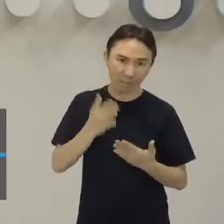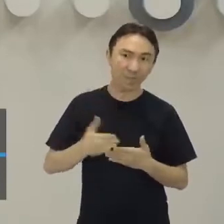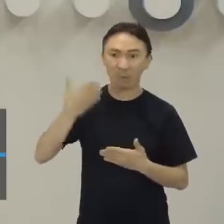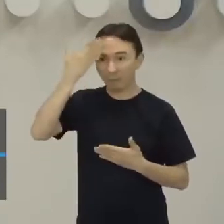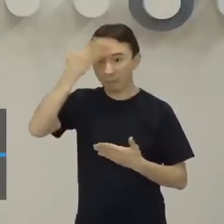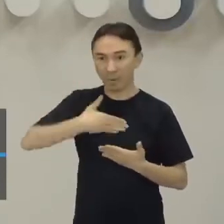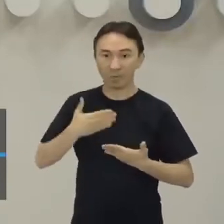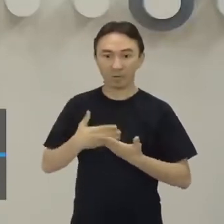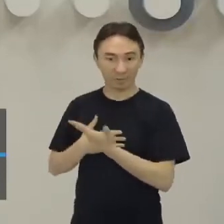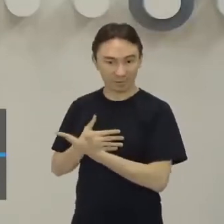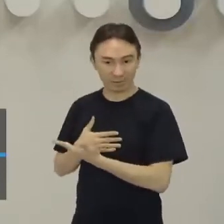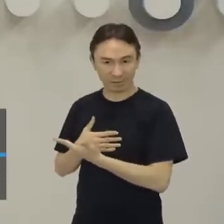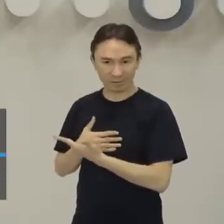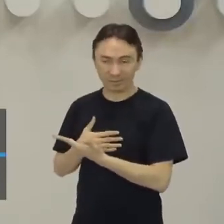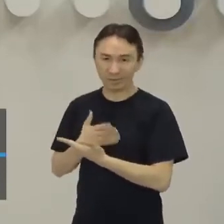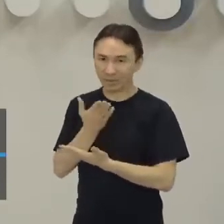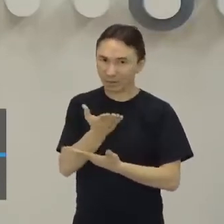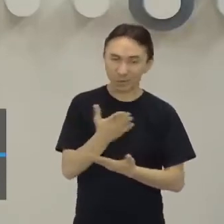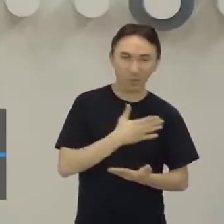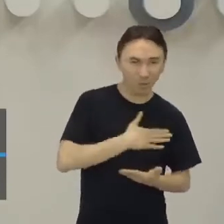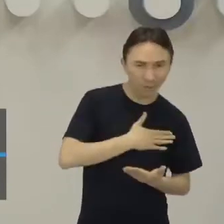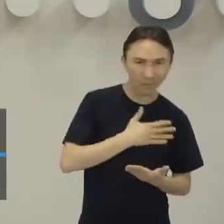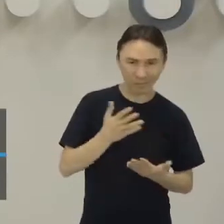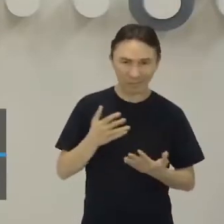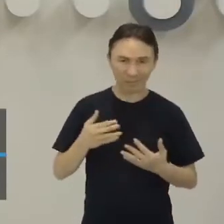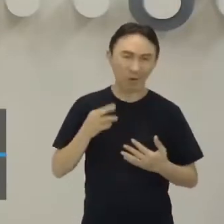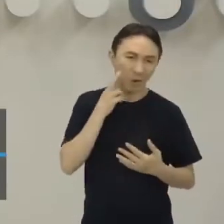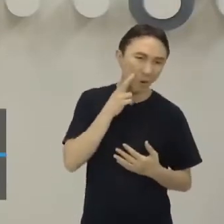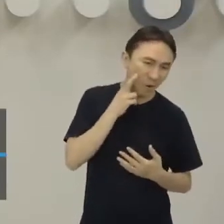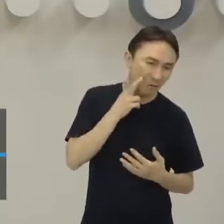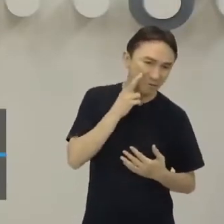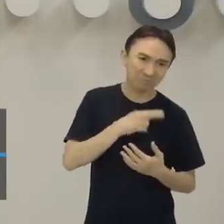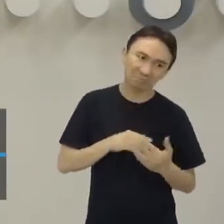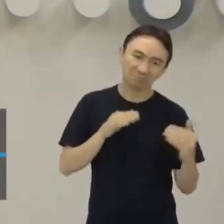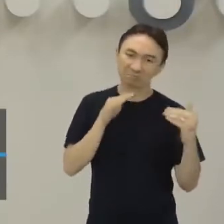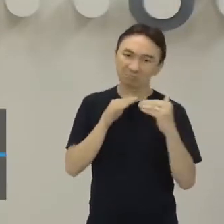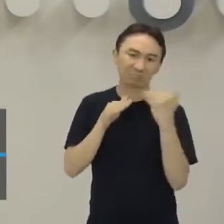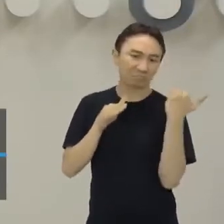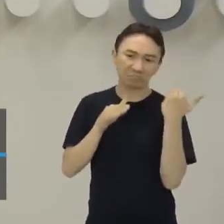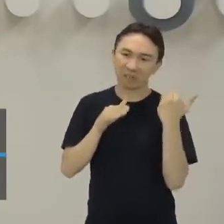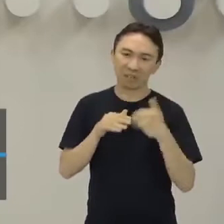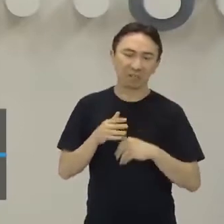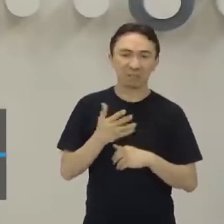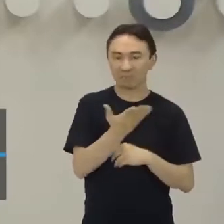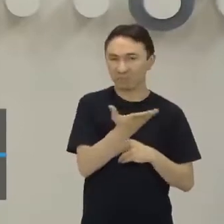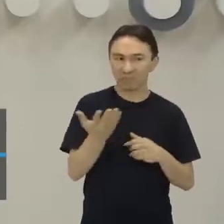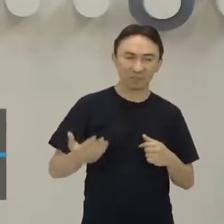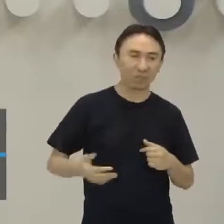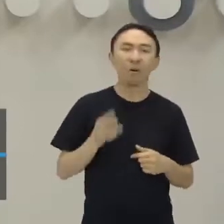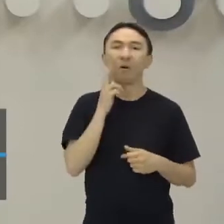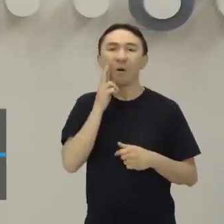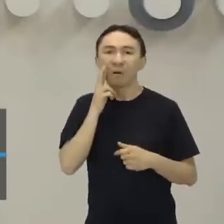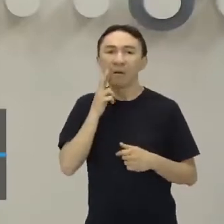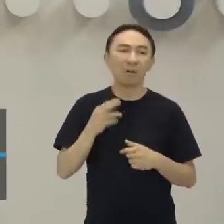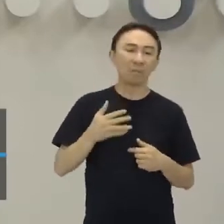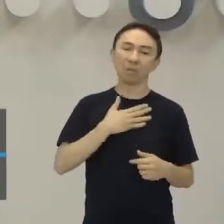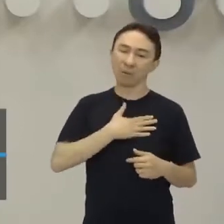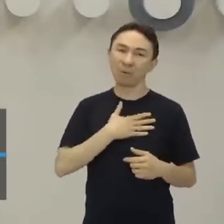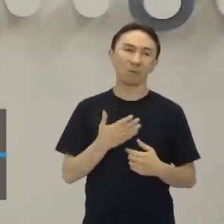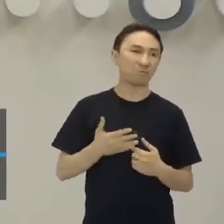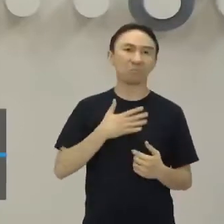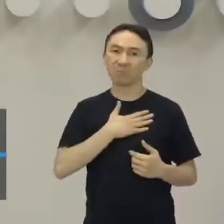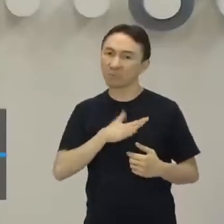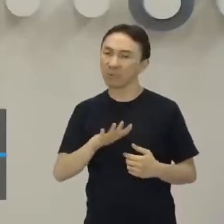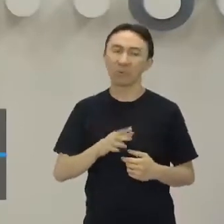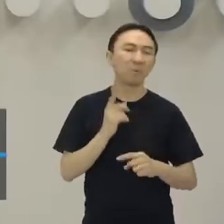aí, quem gosta de rosa pode discordar e eu posso ir para além disso. Eu gosto da cor rosa, eu não gosto, e o porquê. Então, fato é